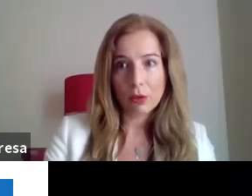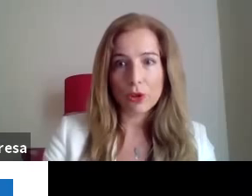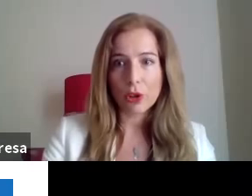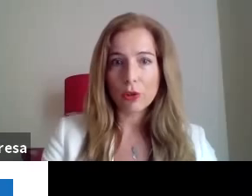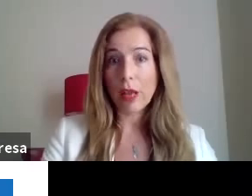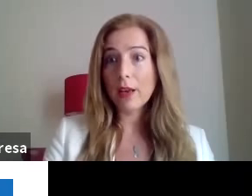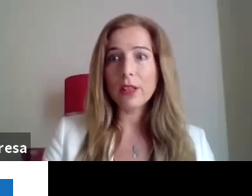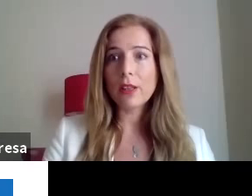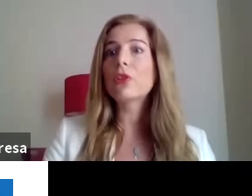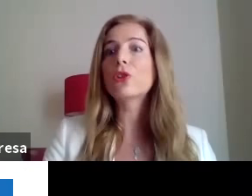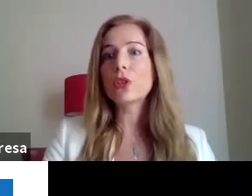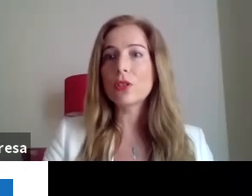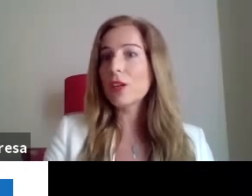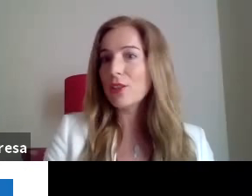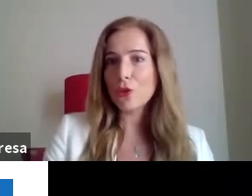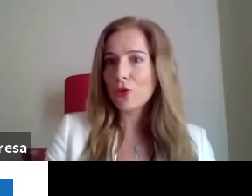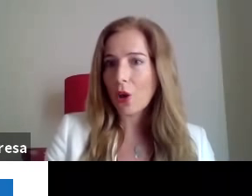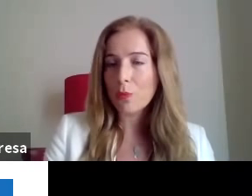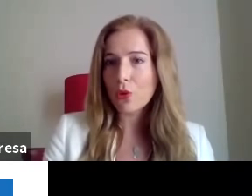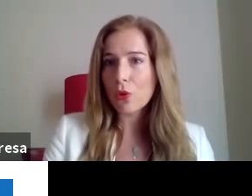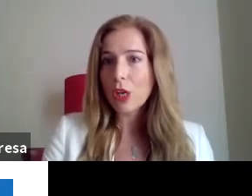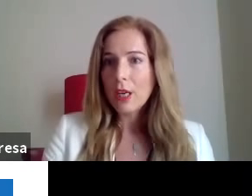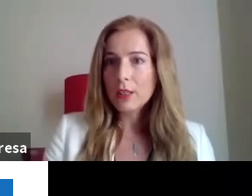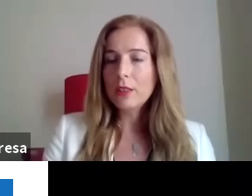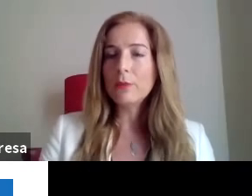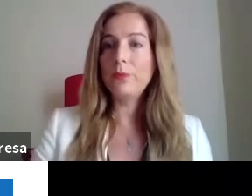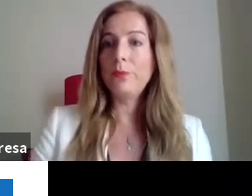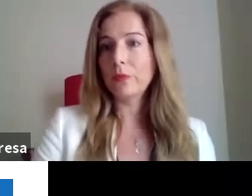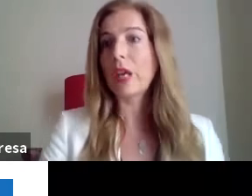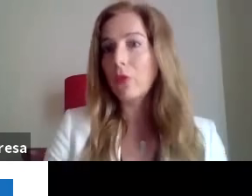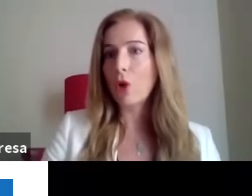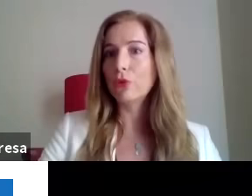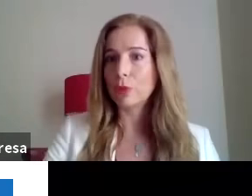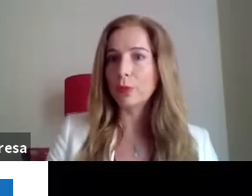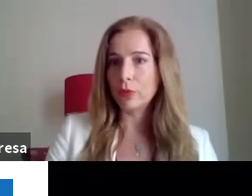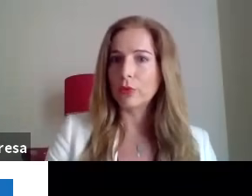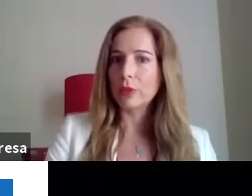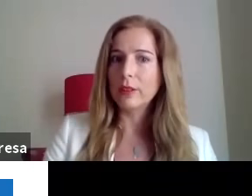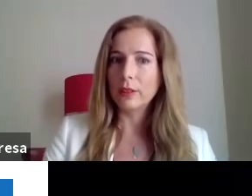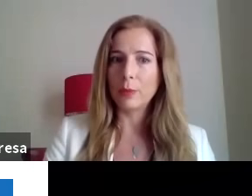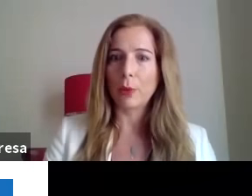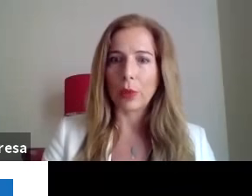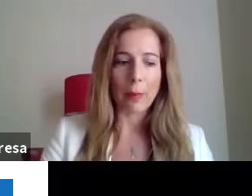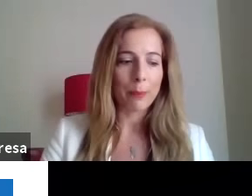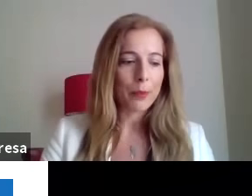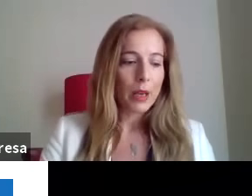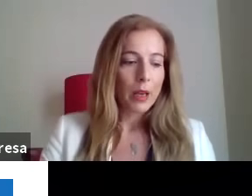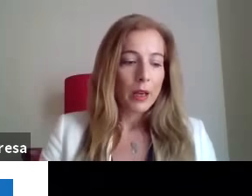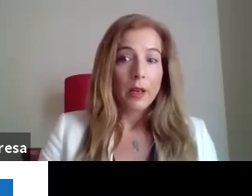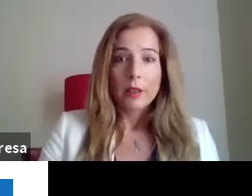estresse psicológico. Isto é inevitável que todas as organizações tenham pessoas que tenham algum tipo de